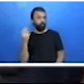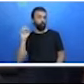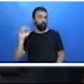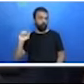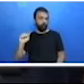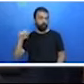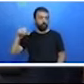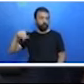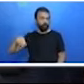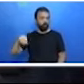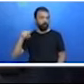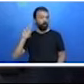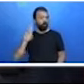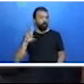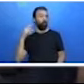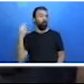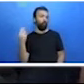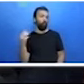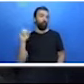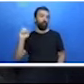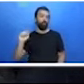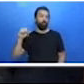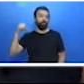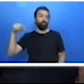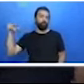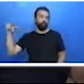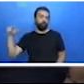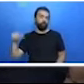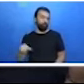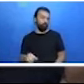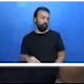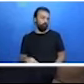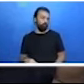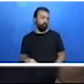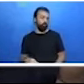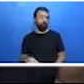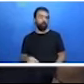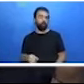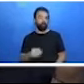tio. Então, aqui eu tenho, ó, anta,